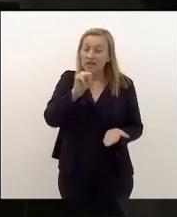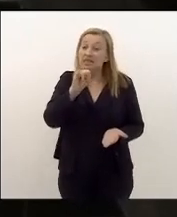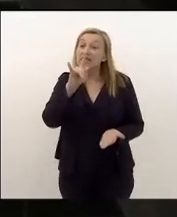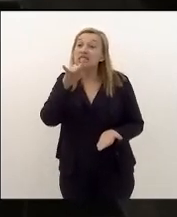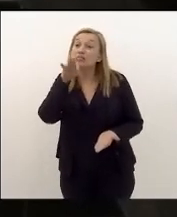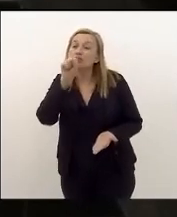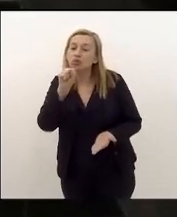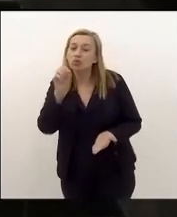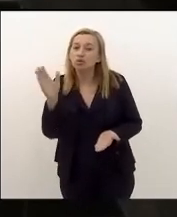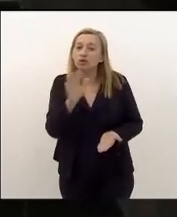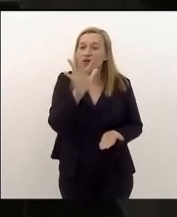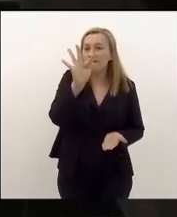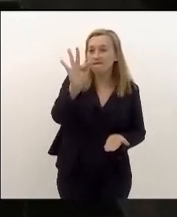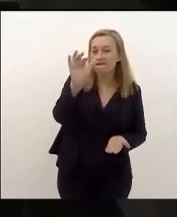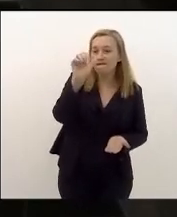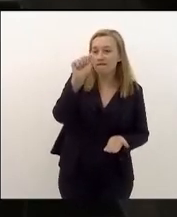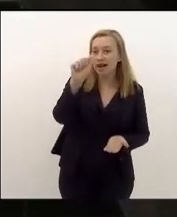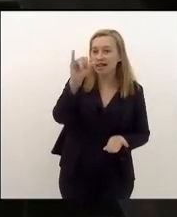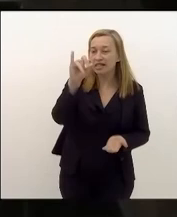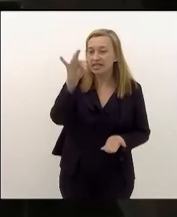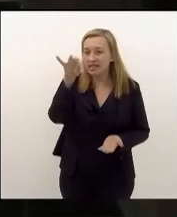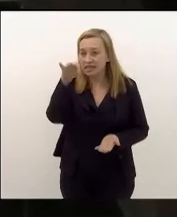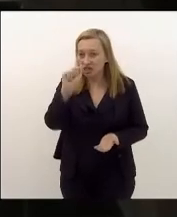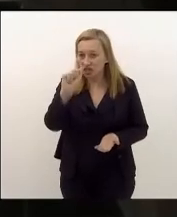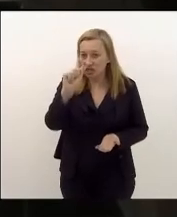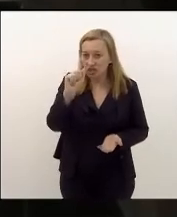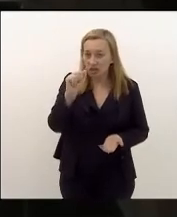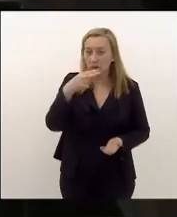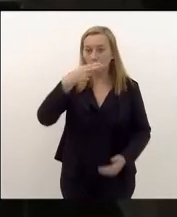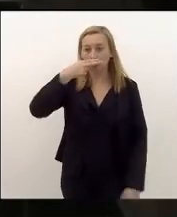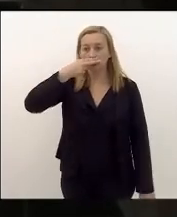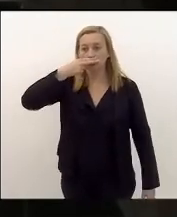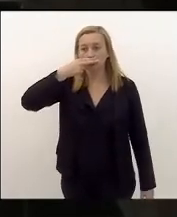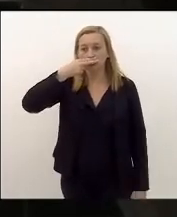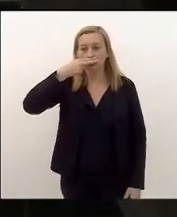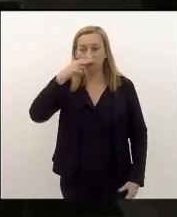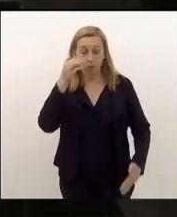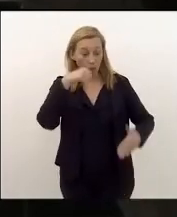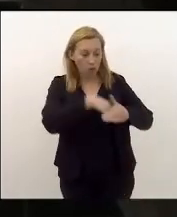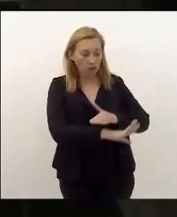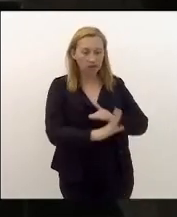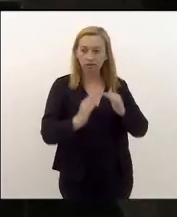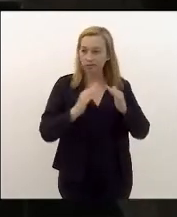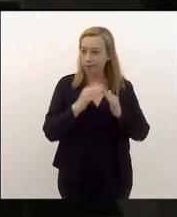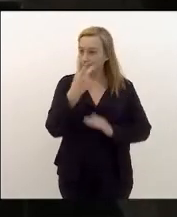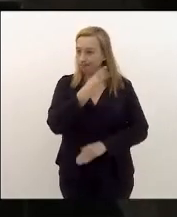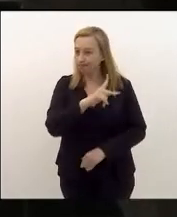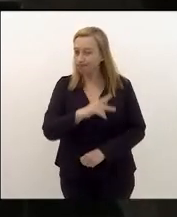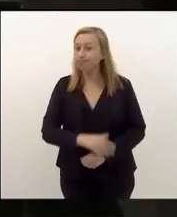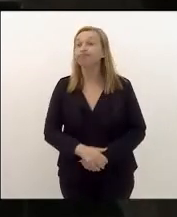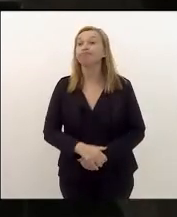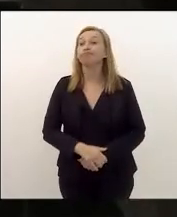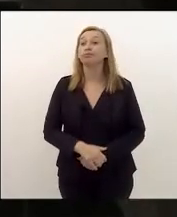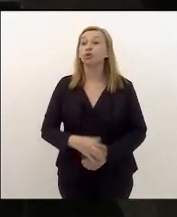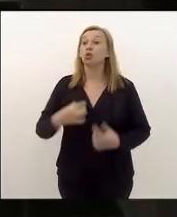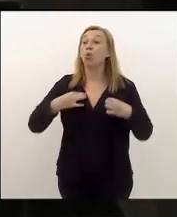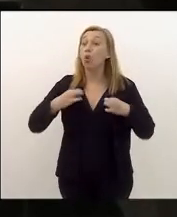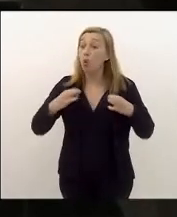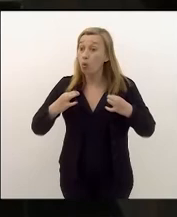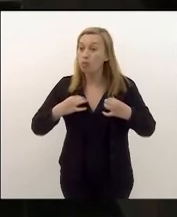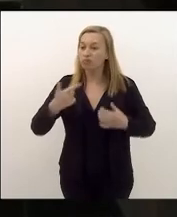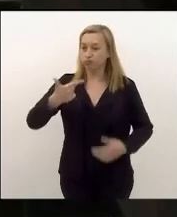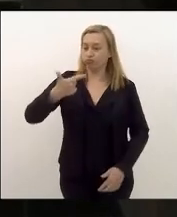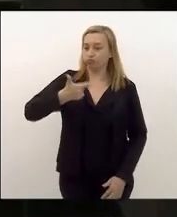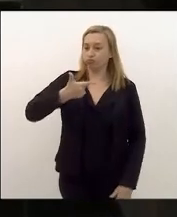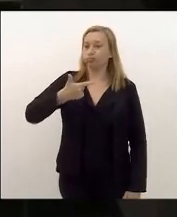fascistas, de Hitler especificamente, guardados em sua casa, inclusive uniformes e